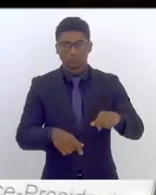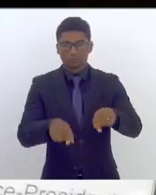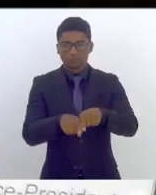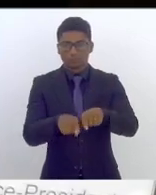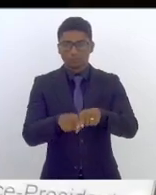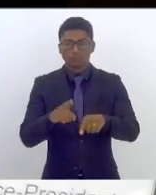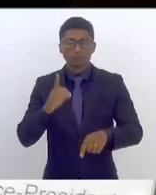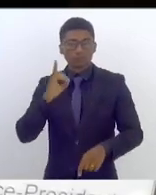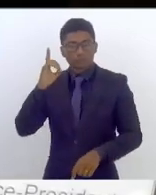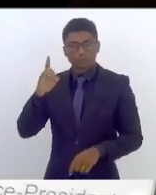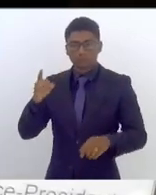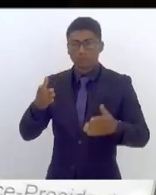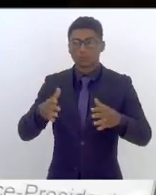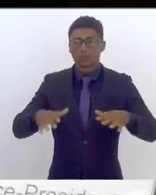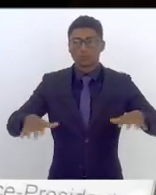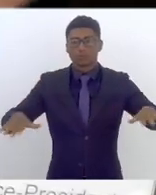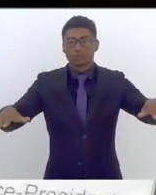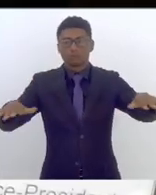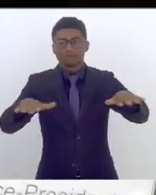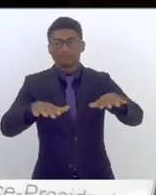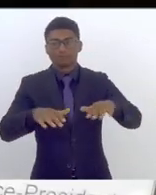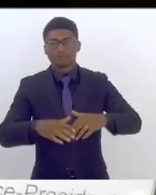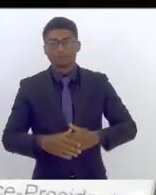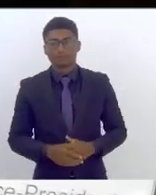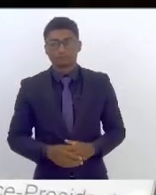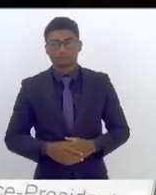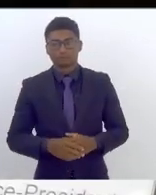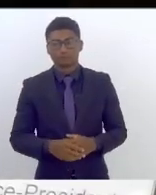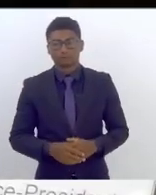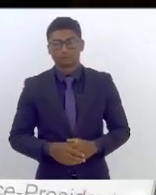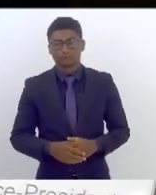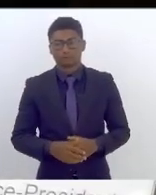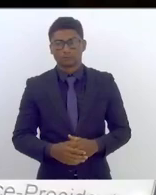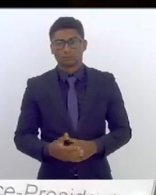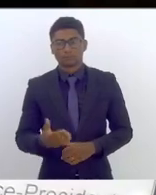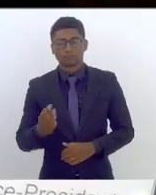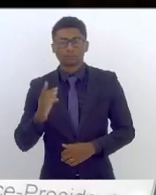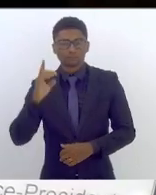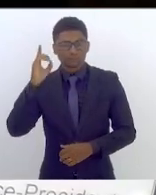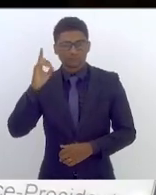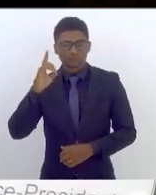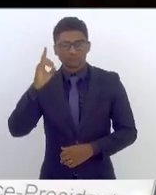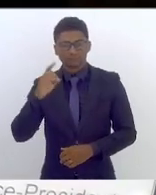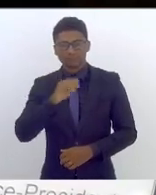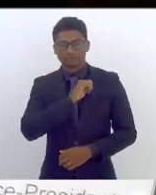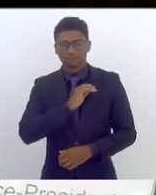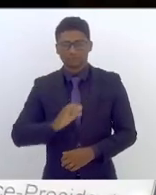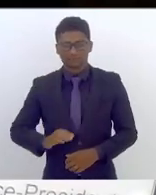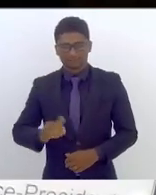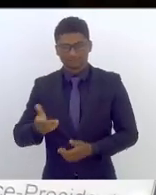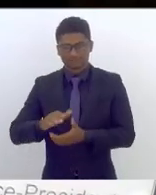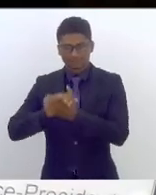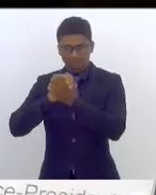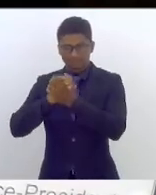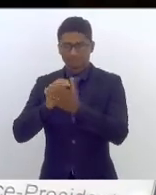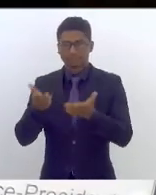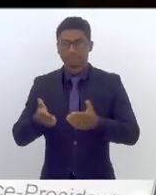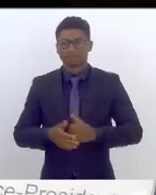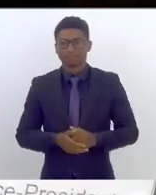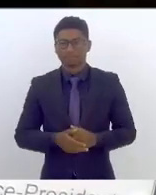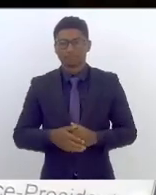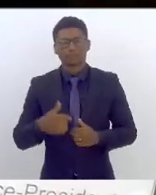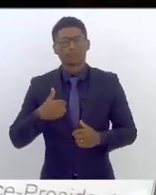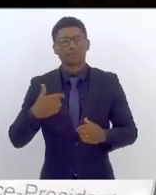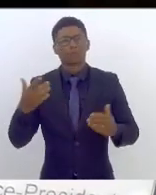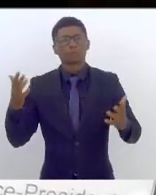mas eu Saúdo a todos na pessoa do deputado André Sic eu fui pega